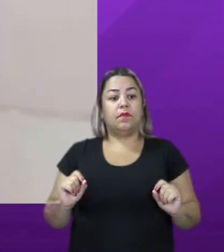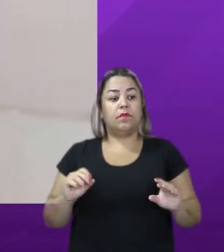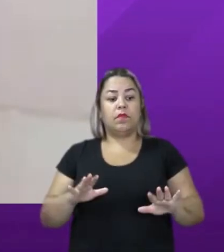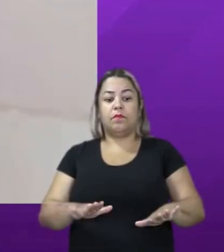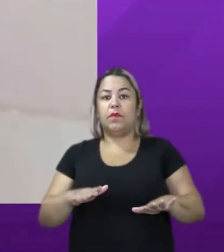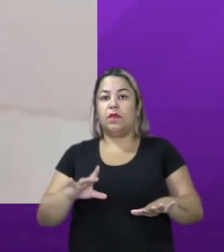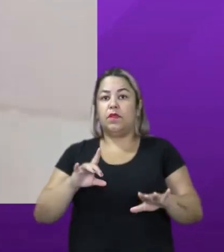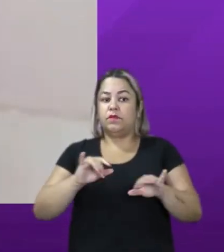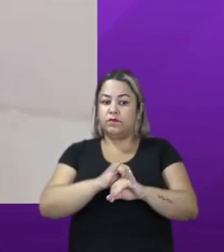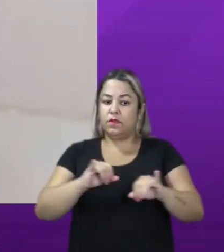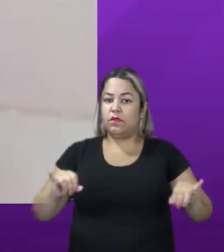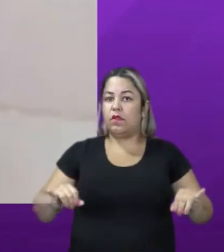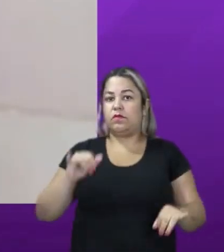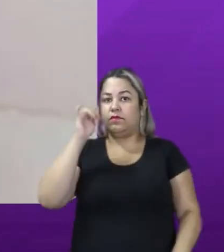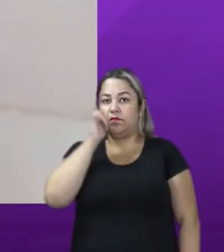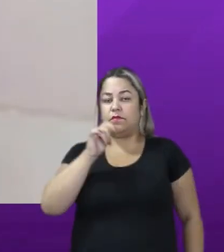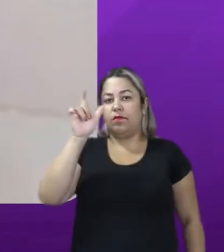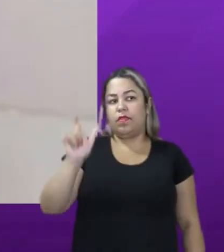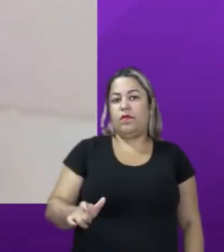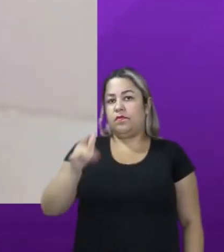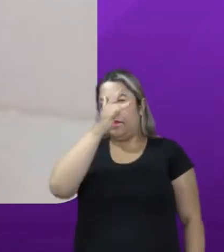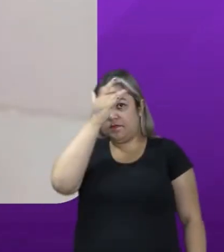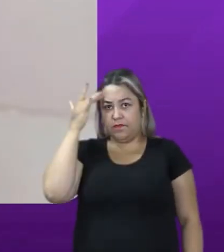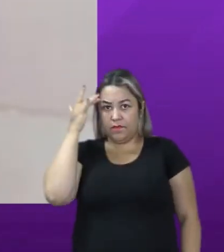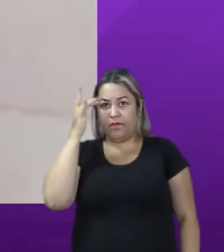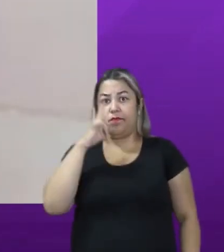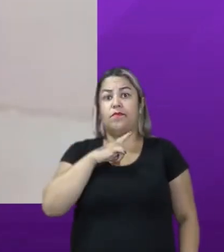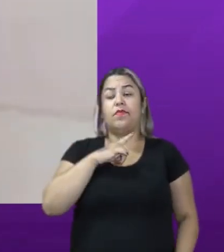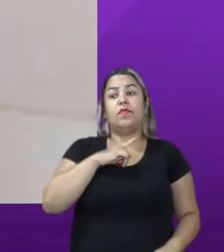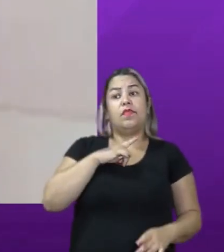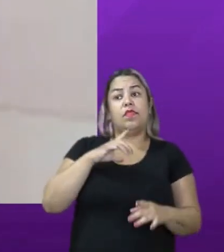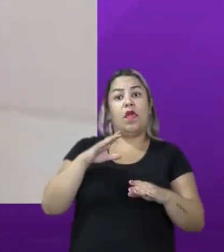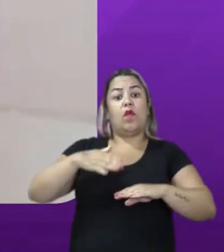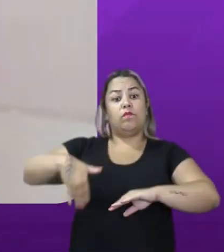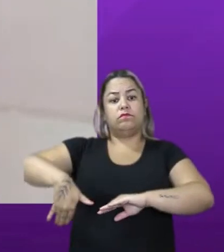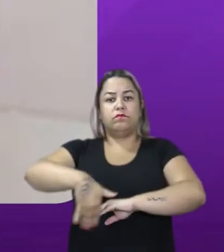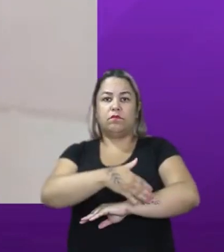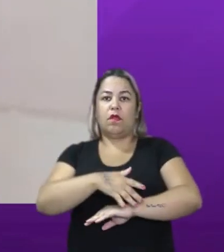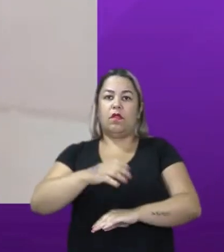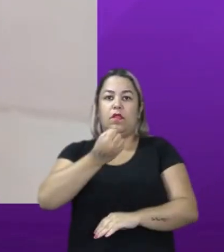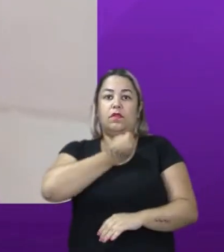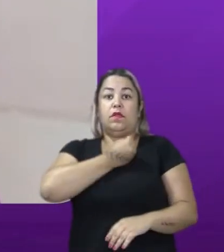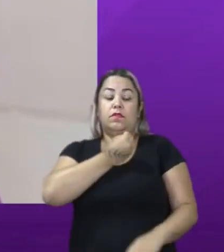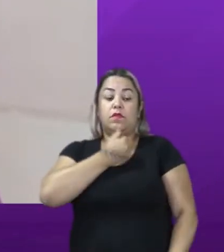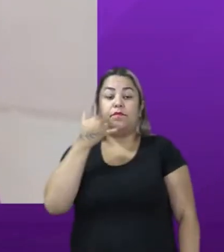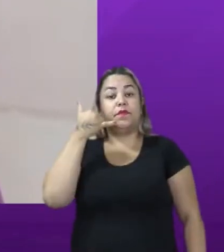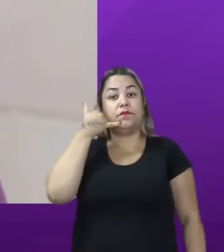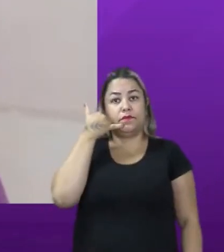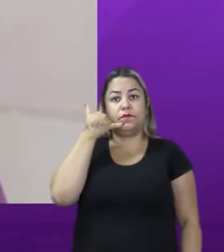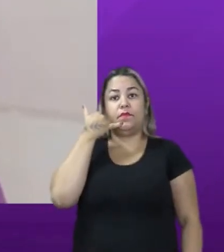exposições dos dados das mulheres, das pessoas, com o endereço, telefone, e isso faz com que